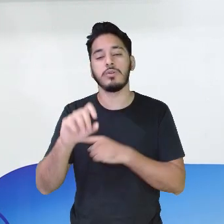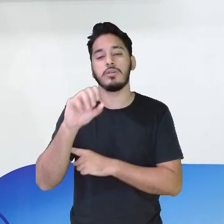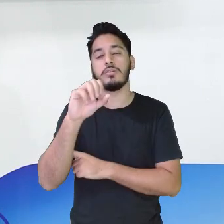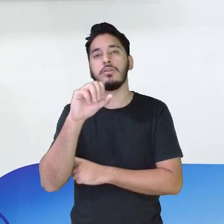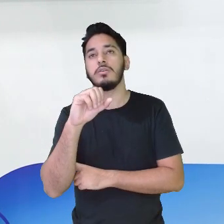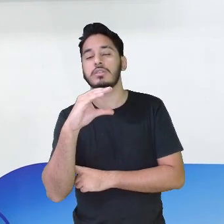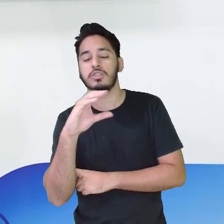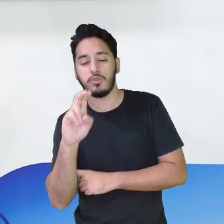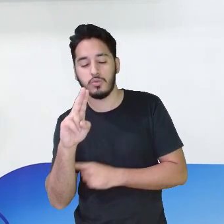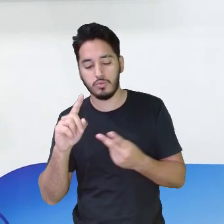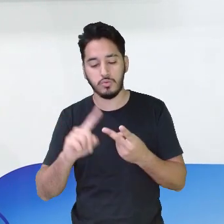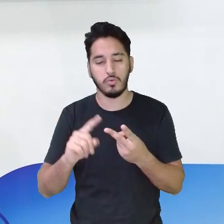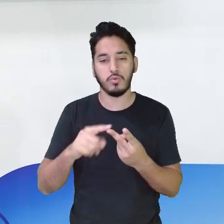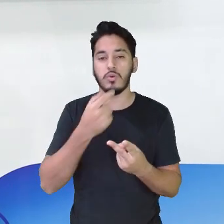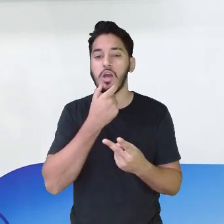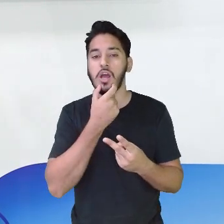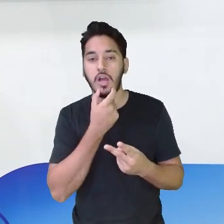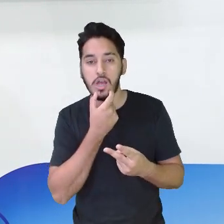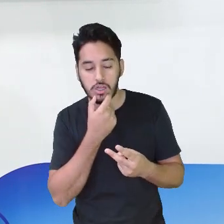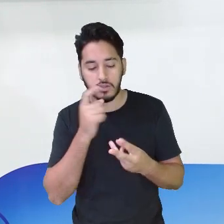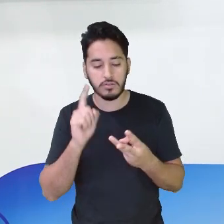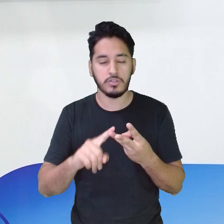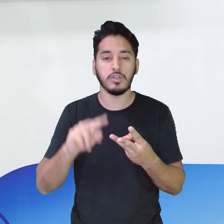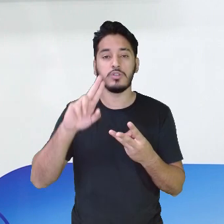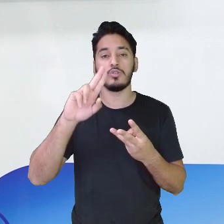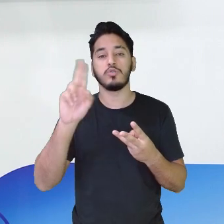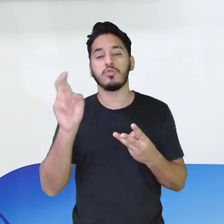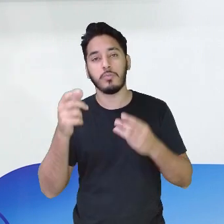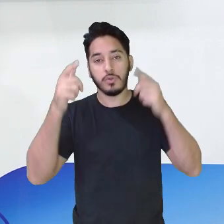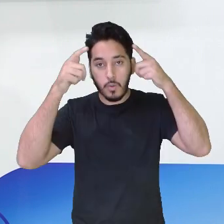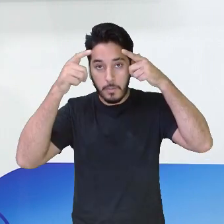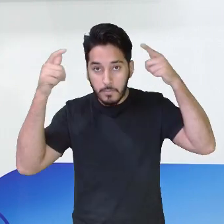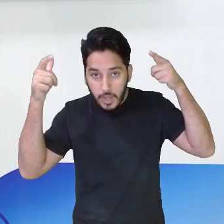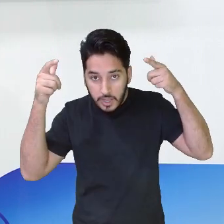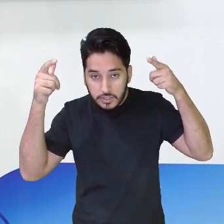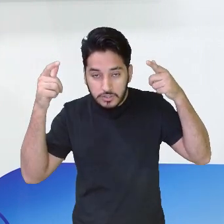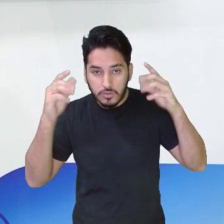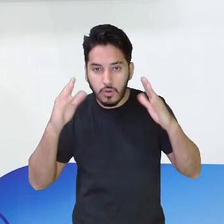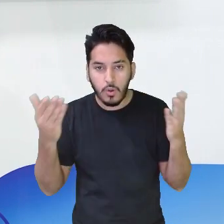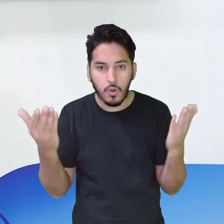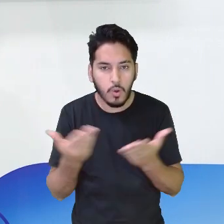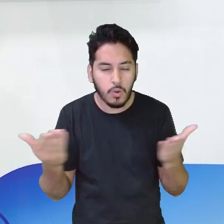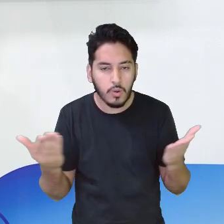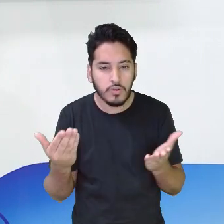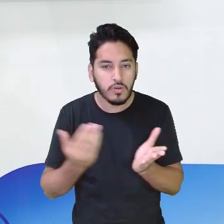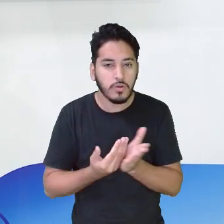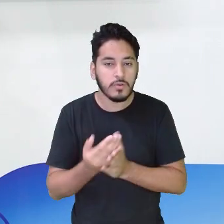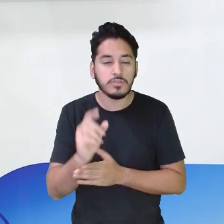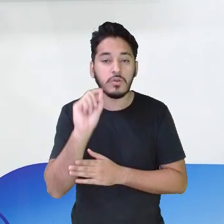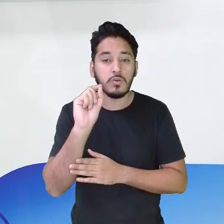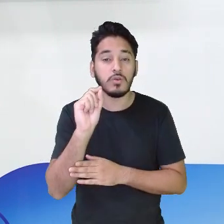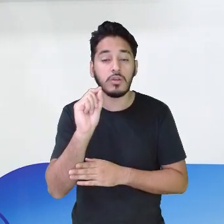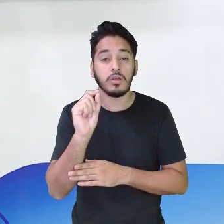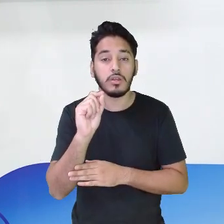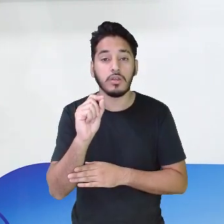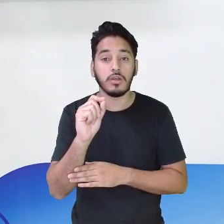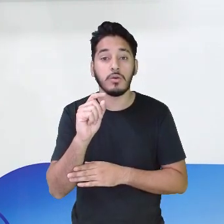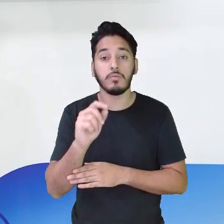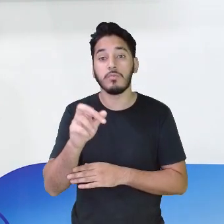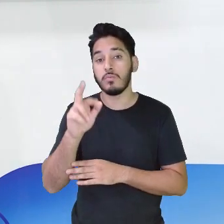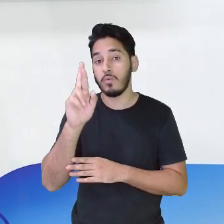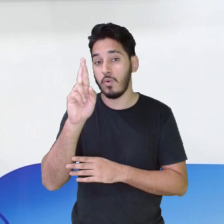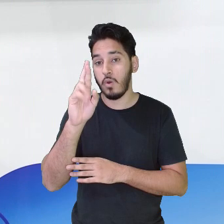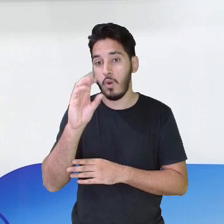falou sobre a Inglaterra, a gente falou sobre o México. Hoje a gente vai começar a leitura por